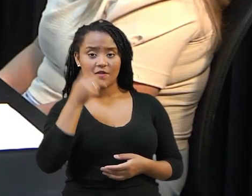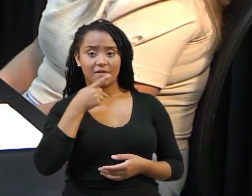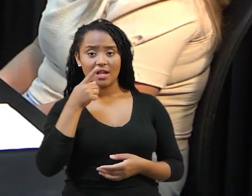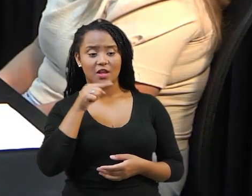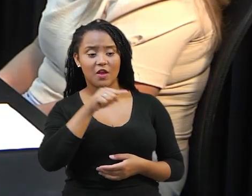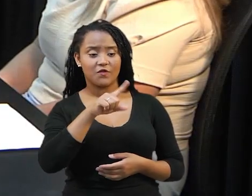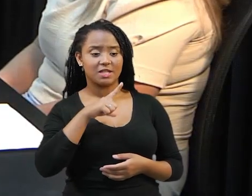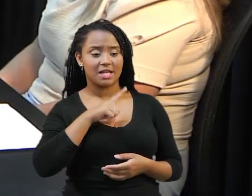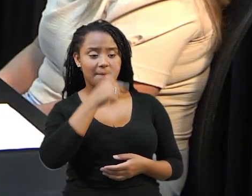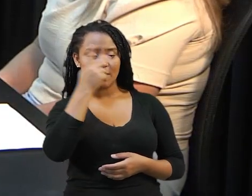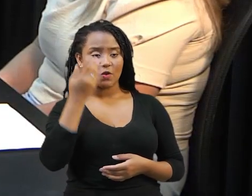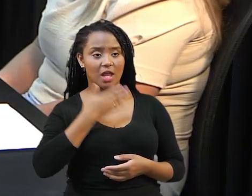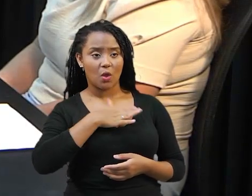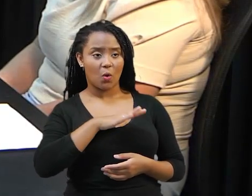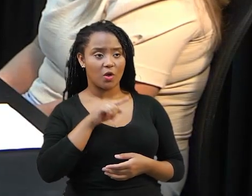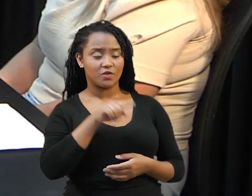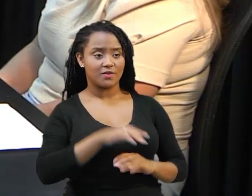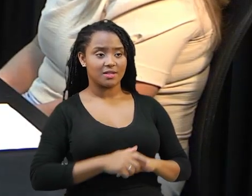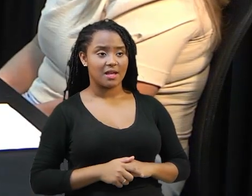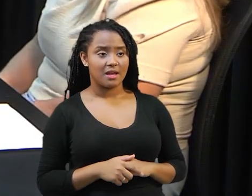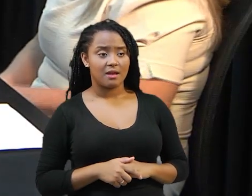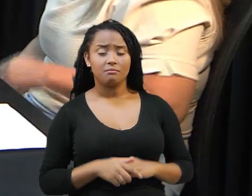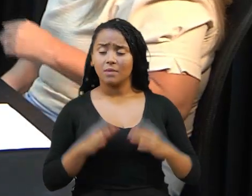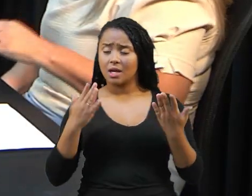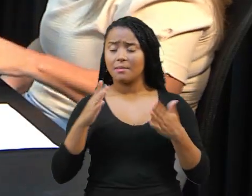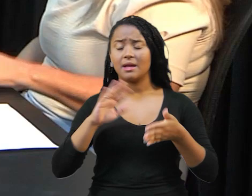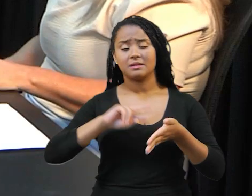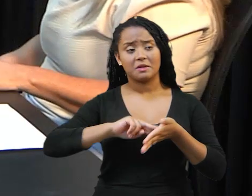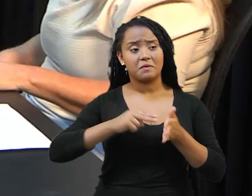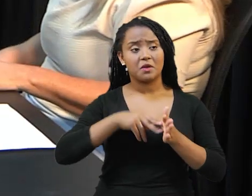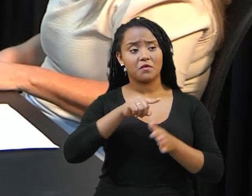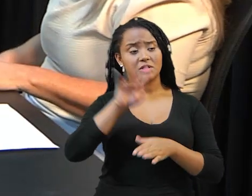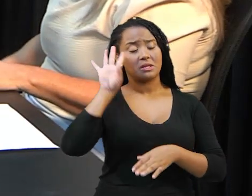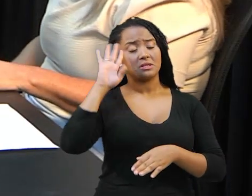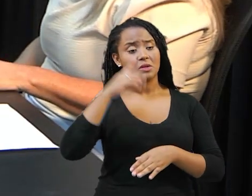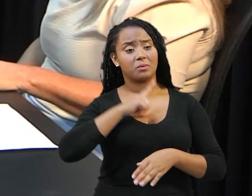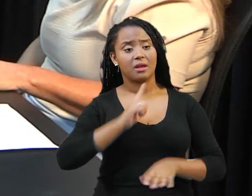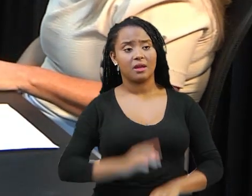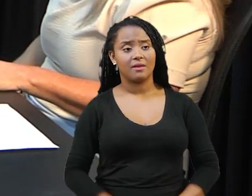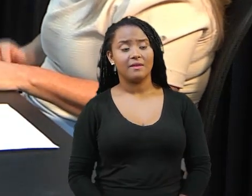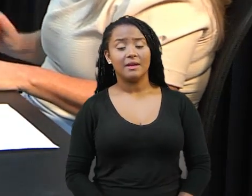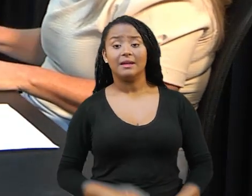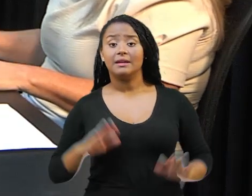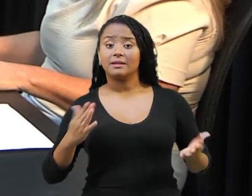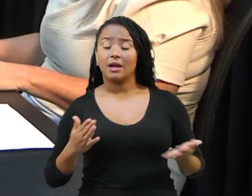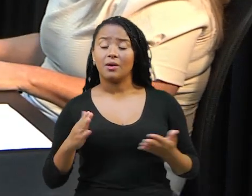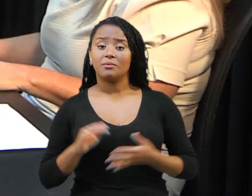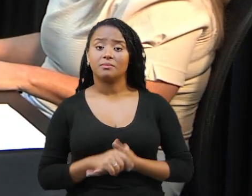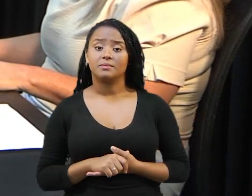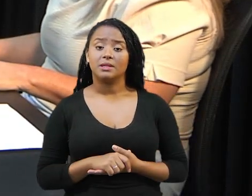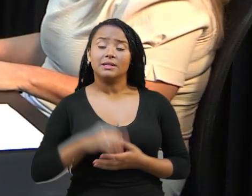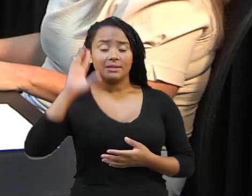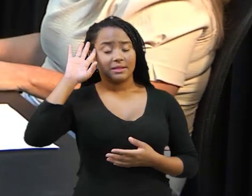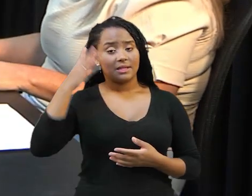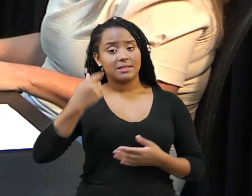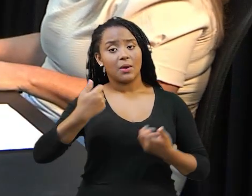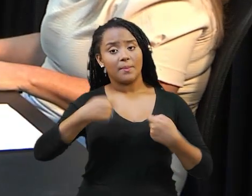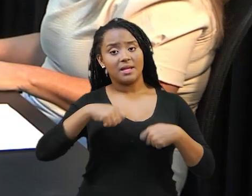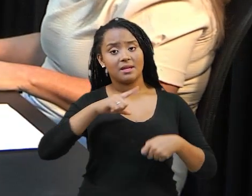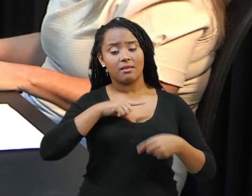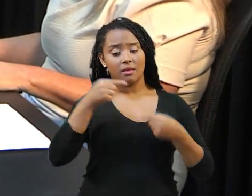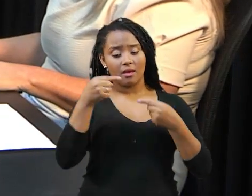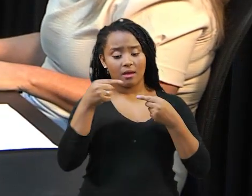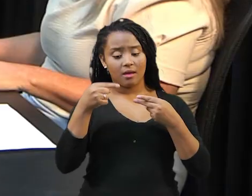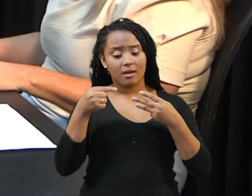falando: você tem inimigos? Parabéns, você tomou decisões. Então, decisões que a gente tem que ter critério